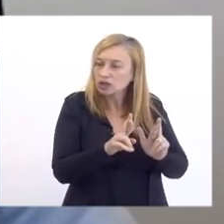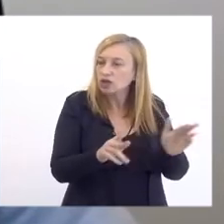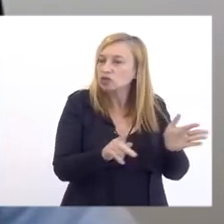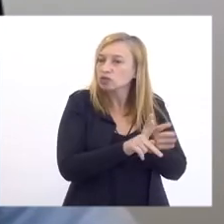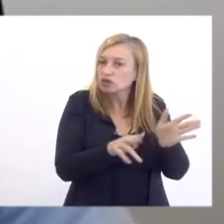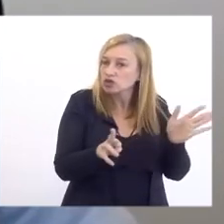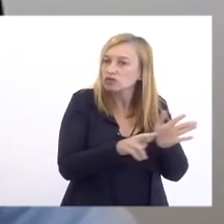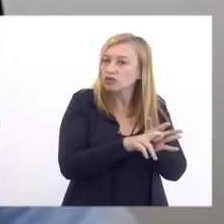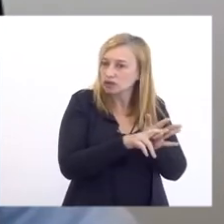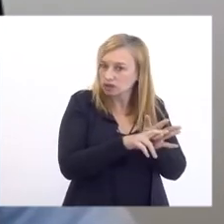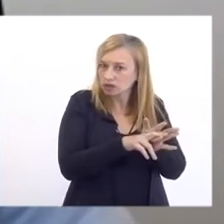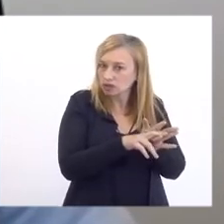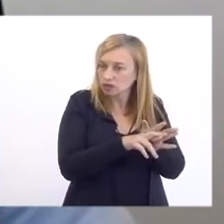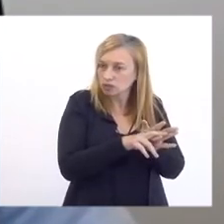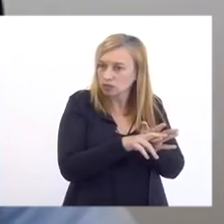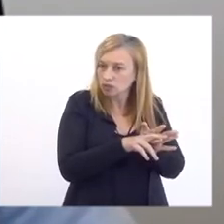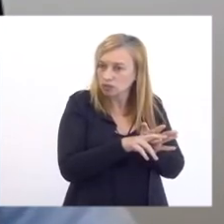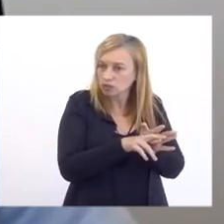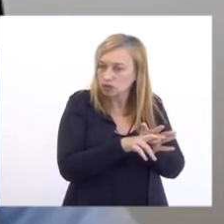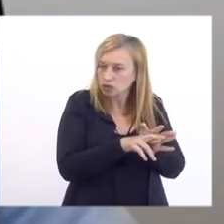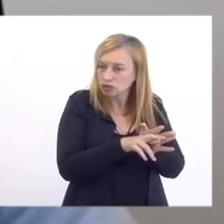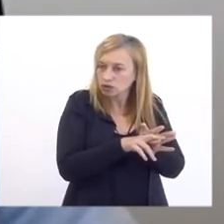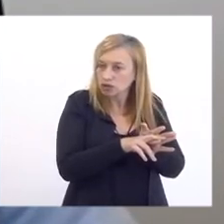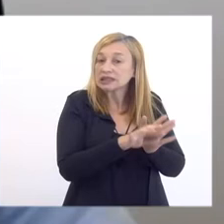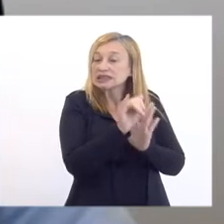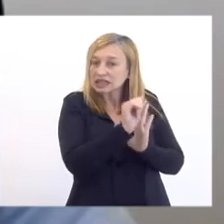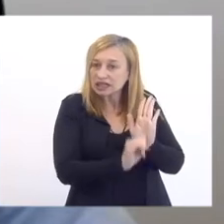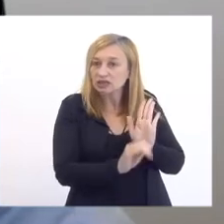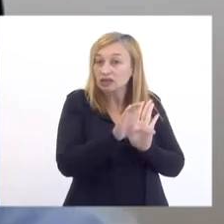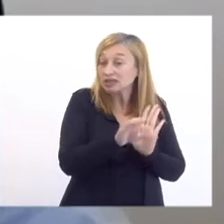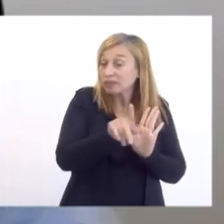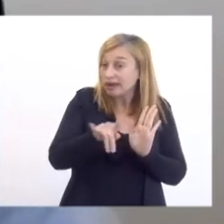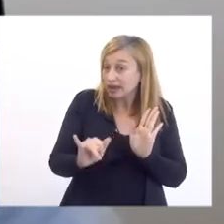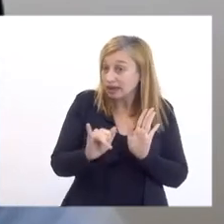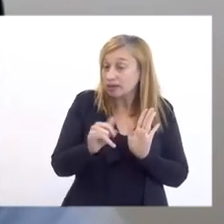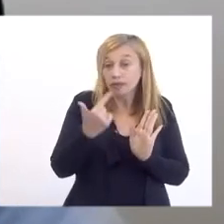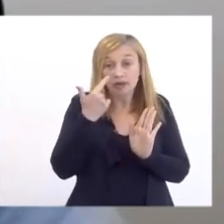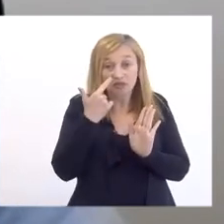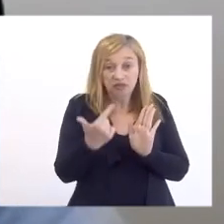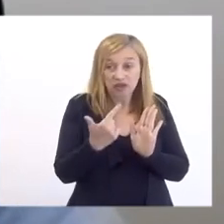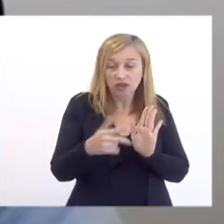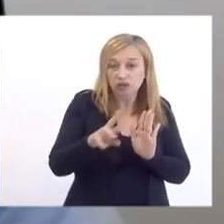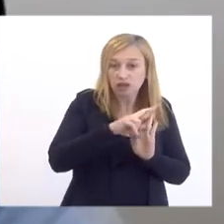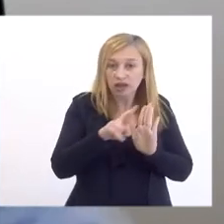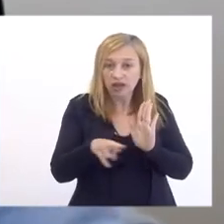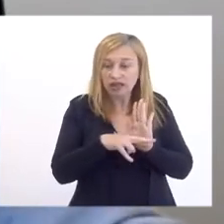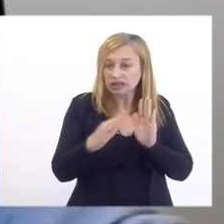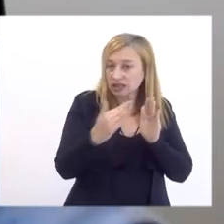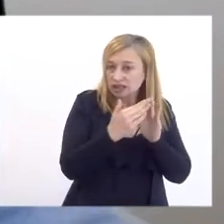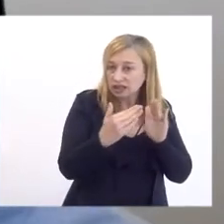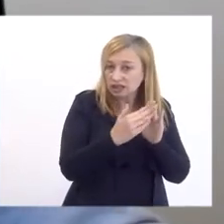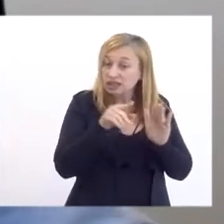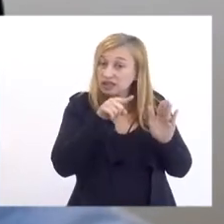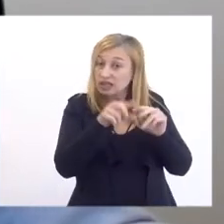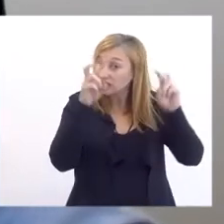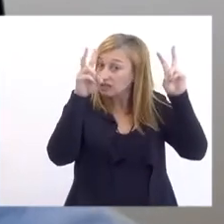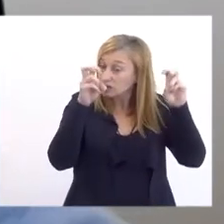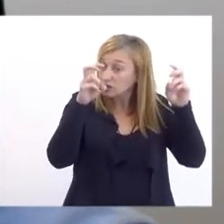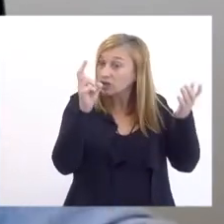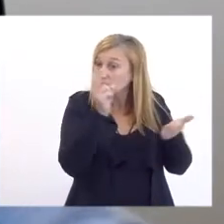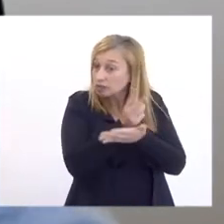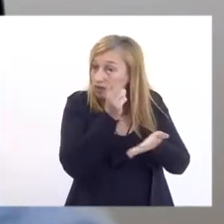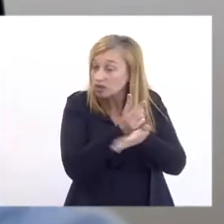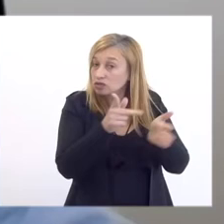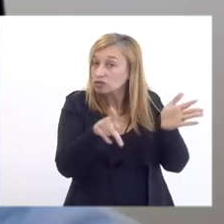de resolução que são oriundos de relatório de CPI, para prever no regimento da Casa que essa matéria, mesmo sendo um